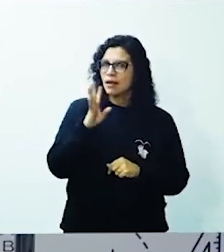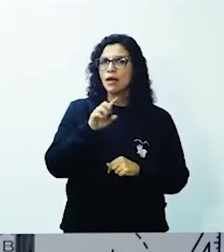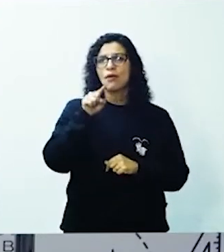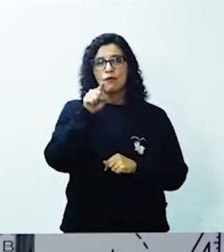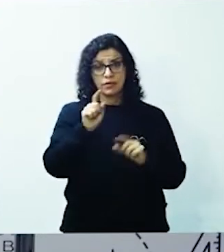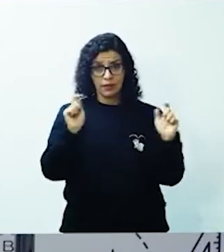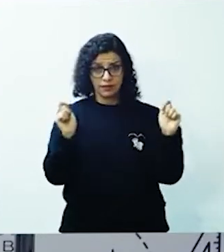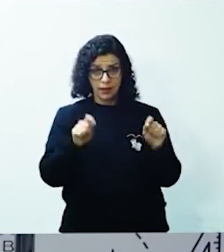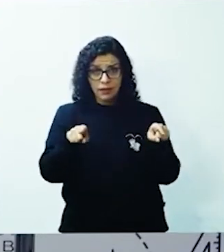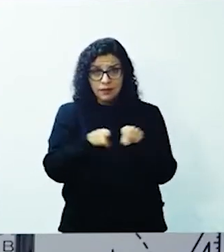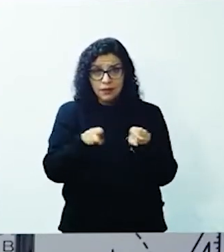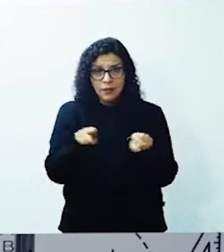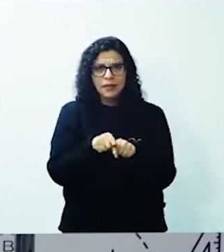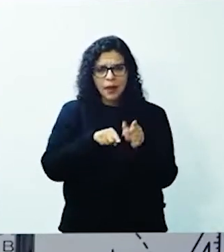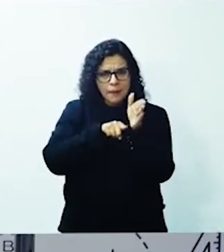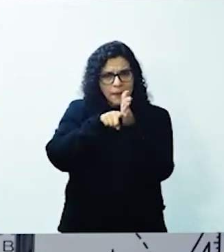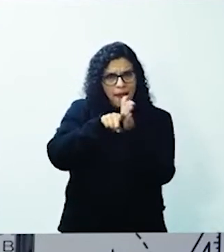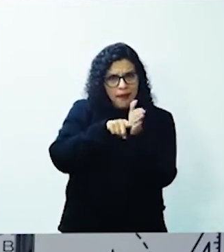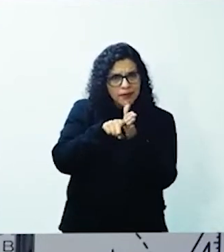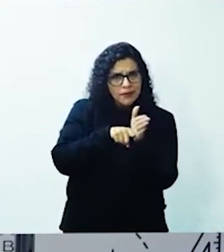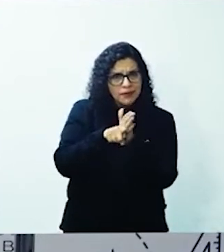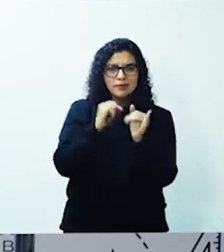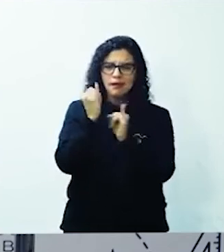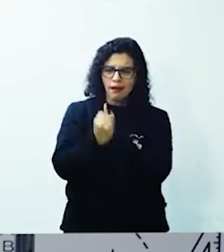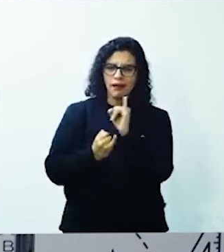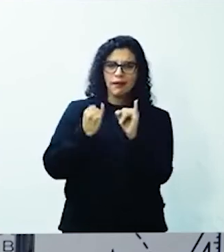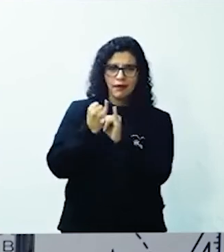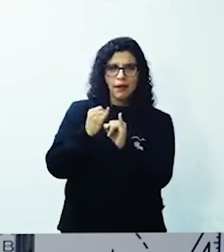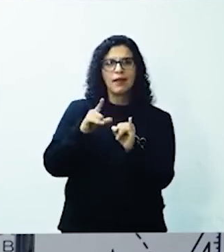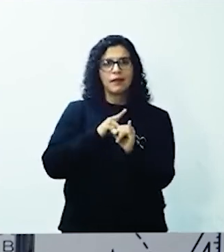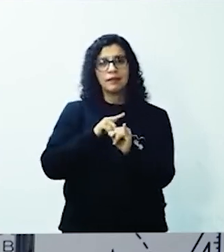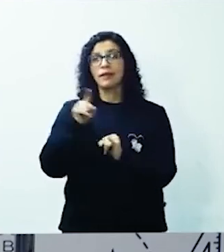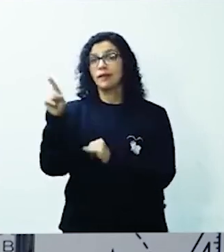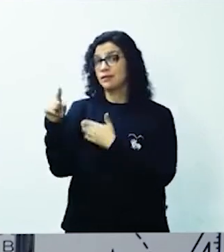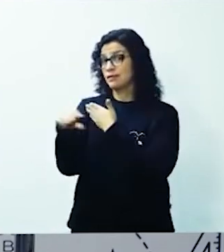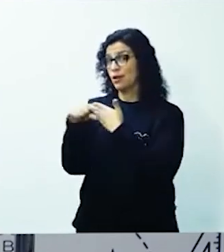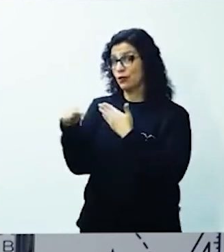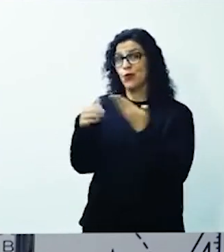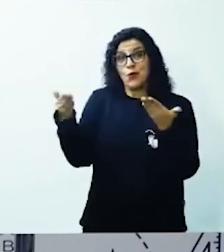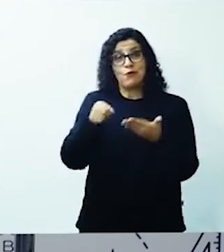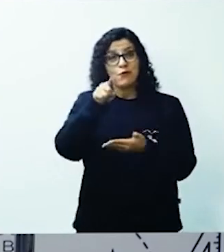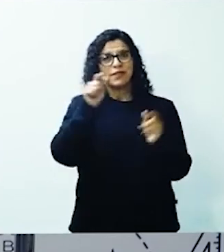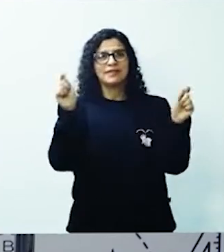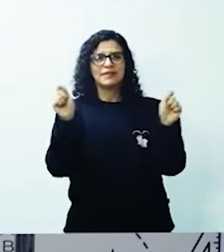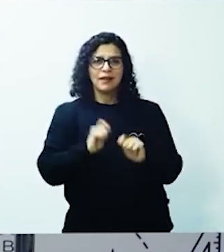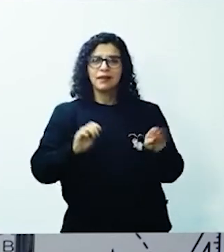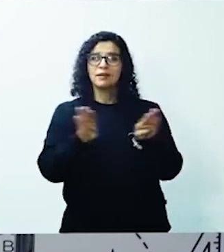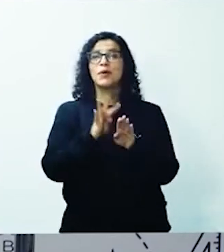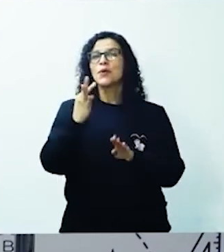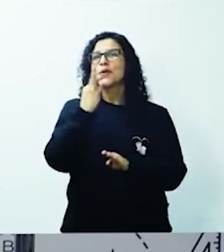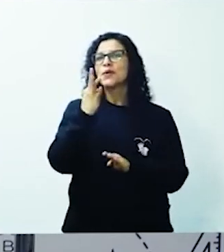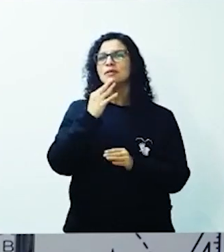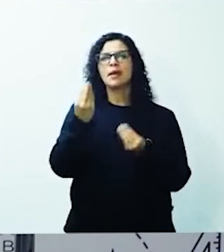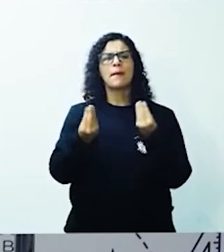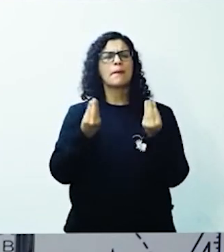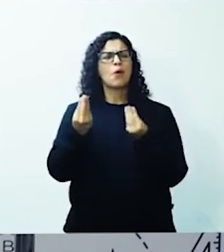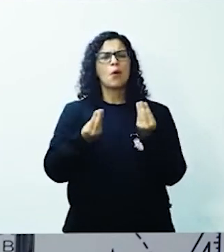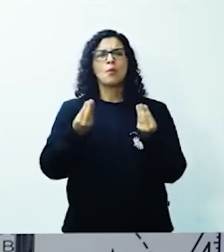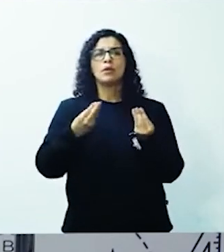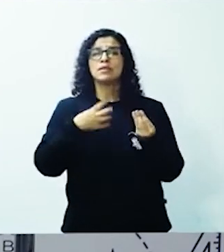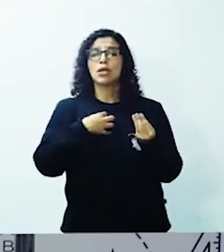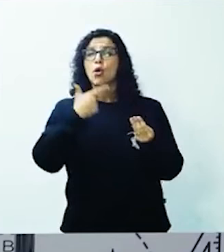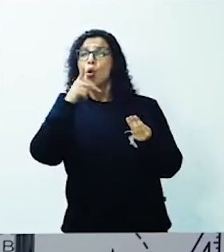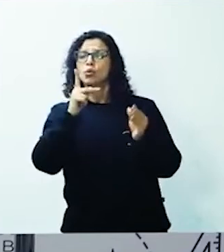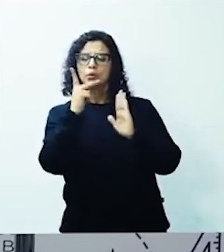Quando vocês puderem, deem uma olhadinha, procurem por esse nosso autor de hoje para vocês poderem conhecer muitos